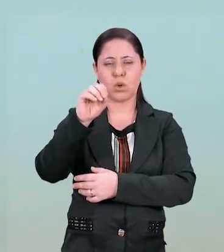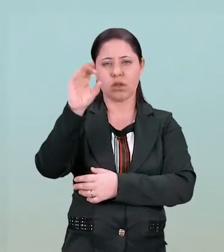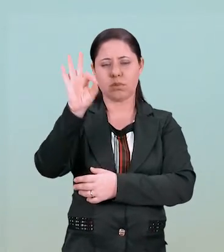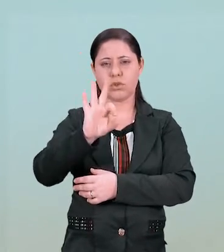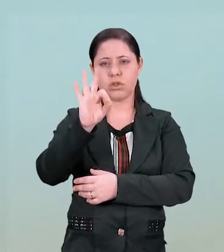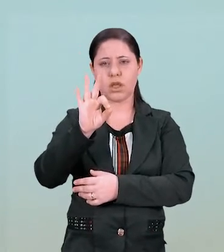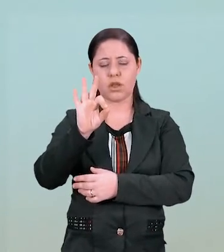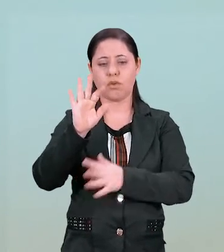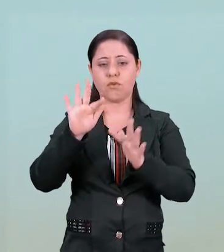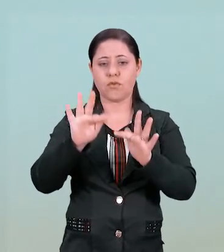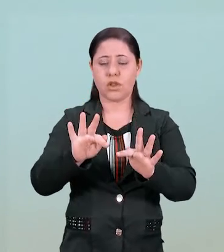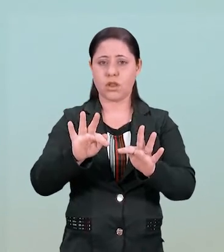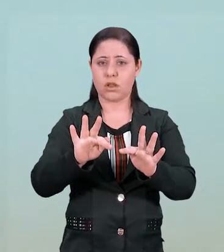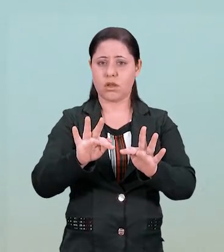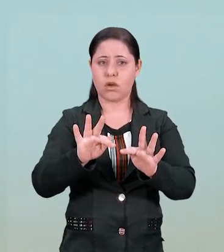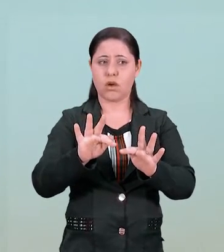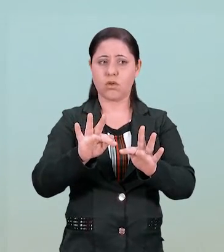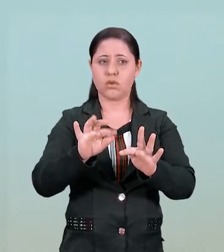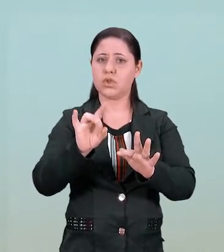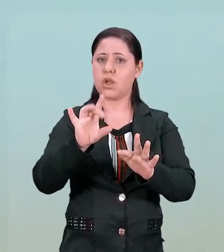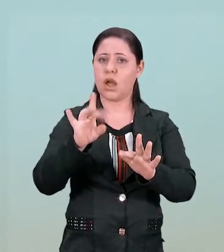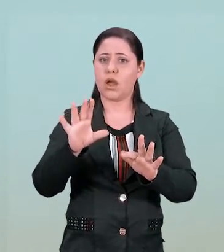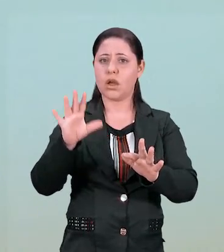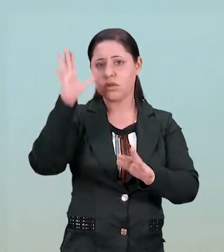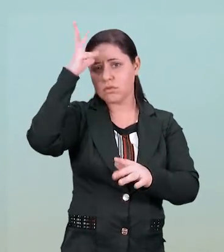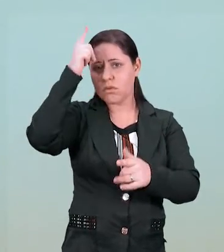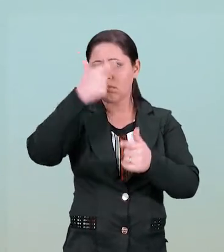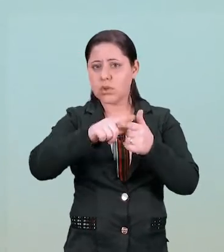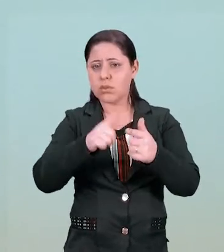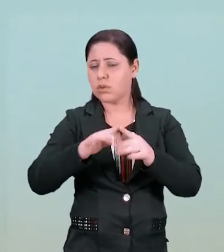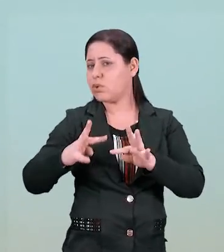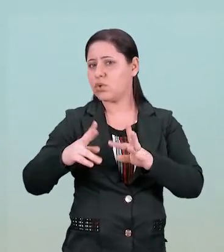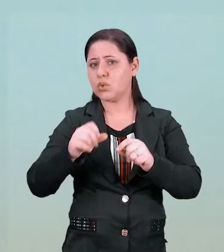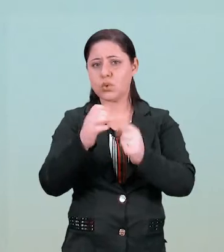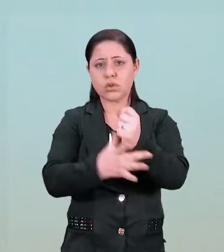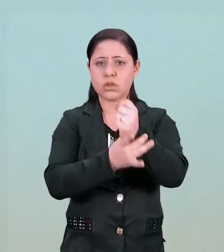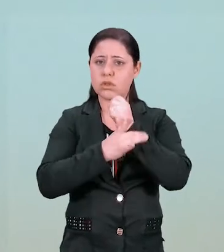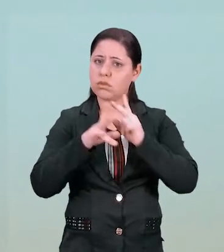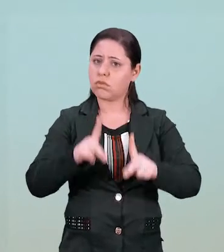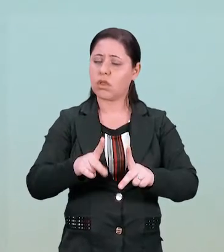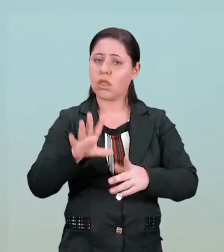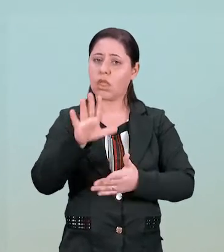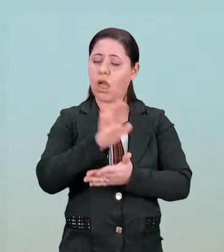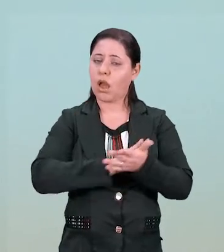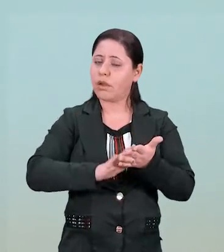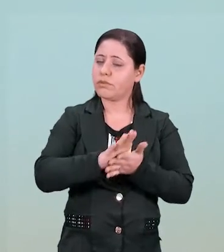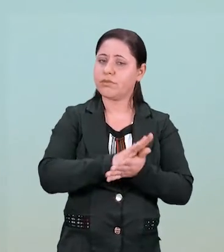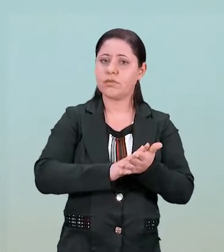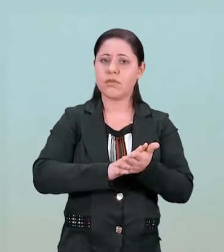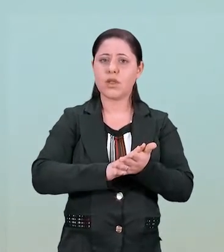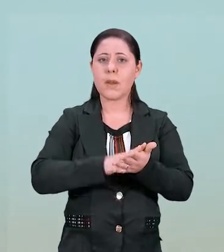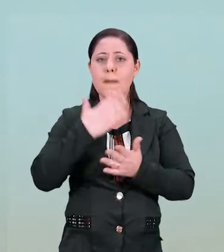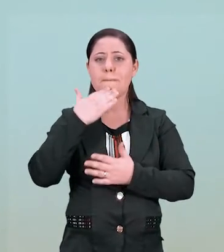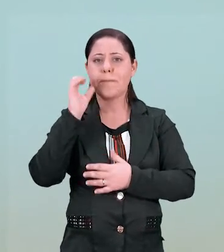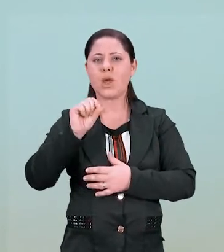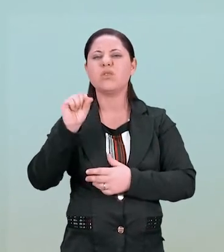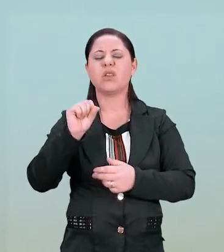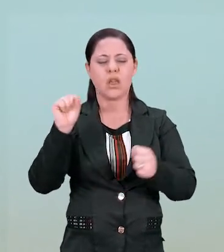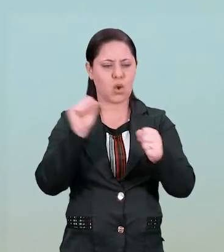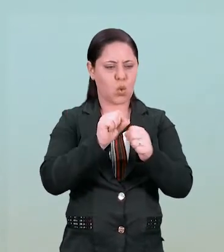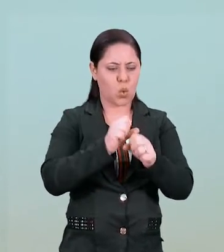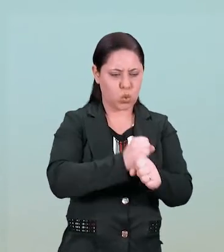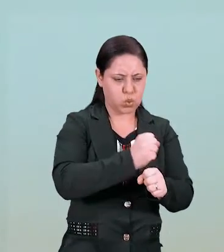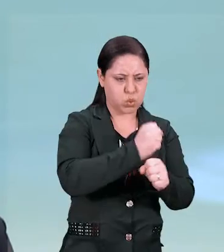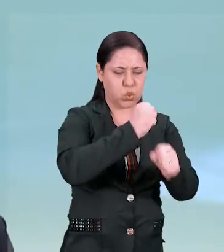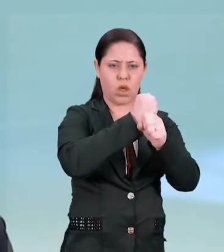vai nos suprir as dificuldades. Pior do que construir o presídio, muito maior é o custeio dele.